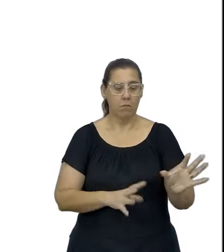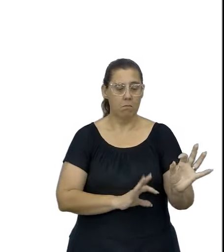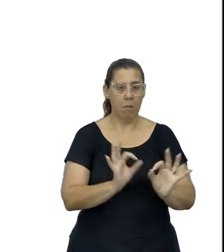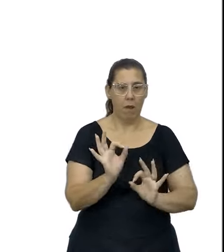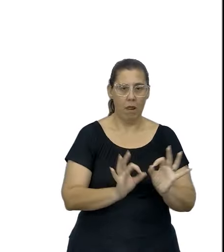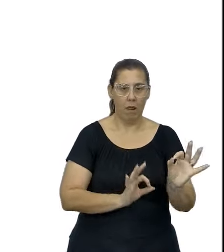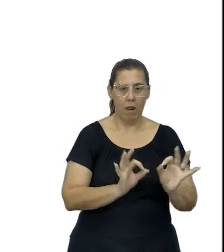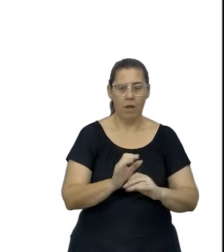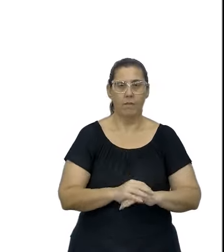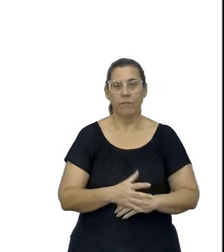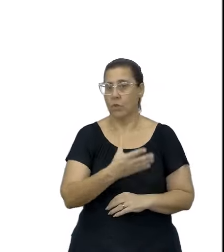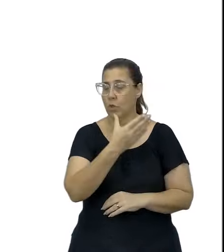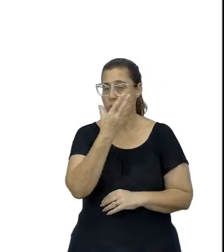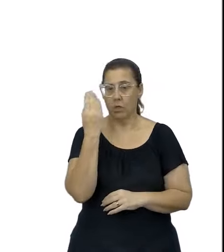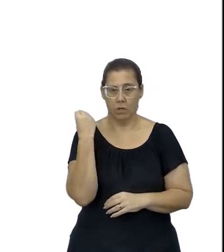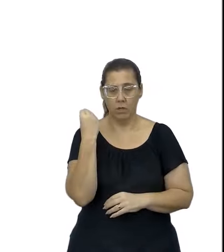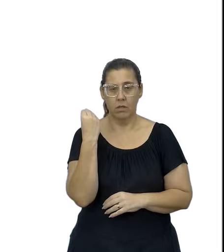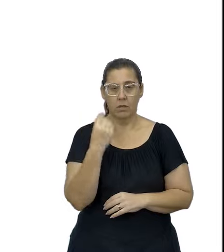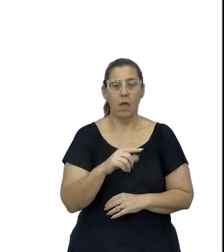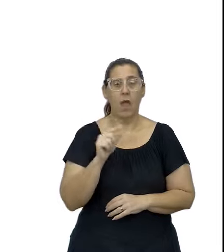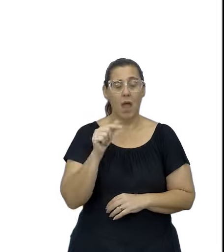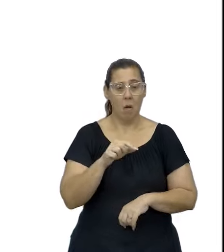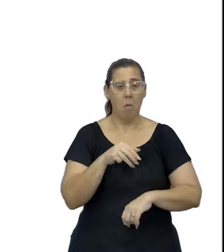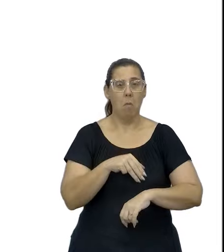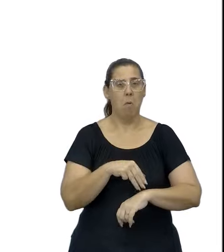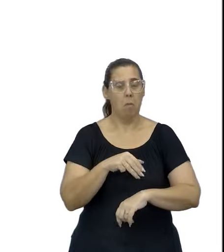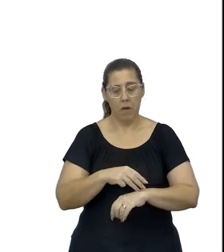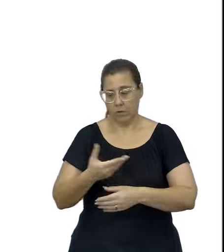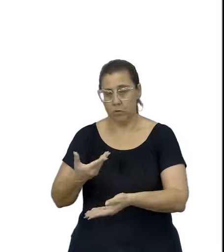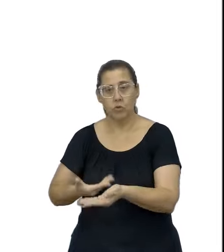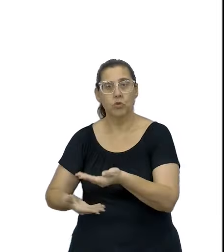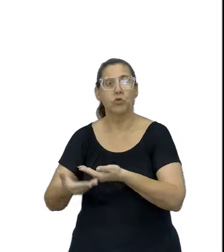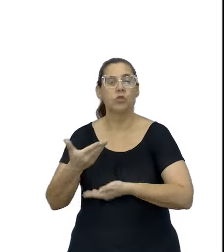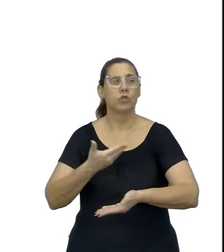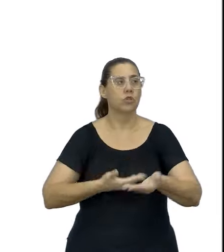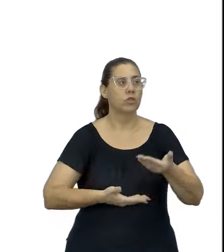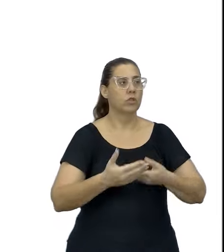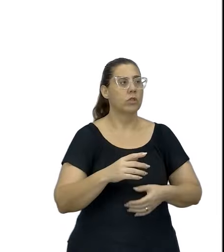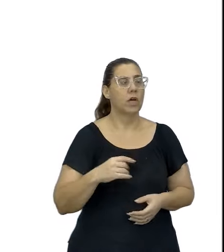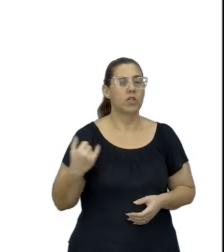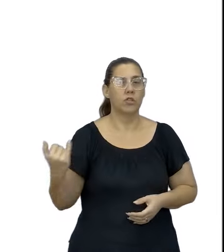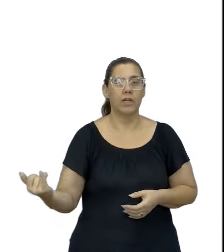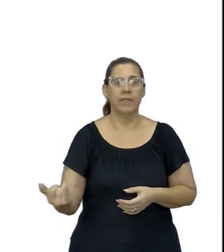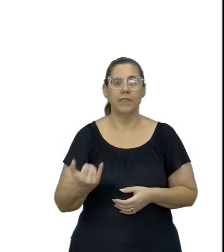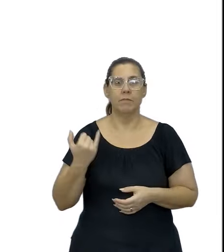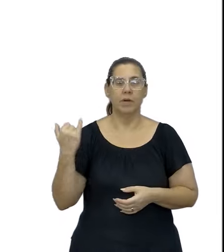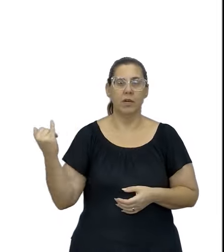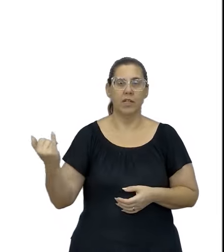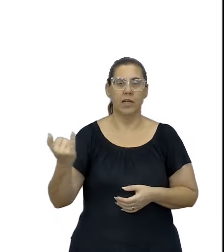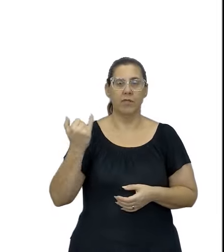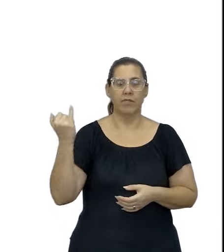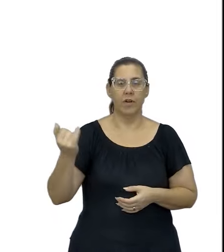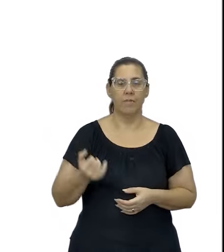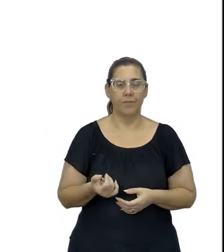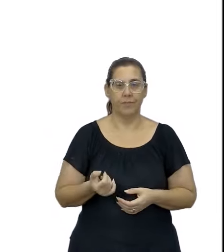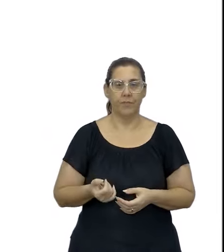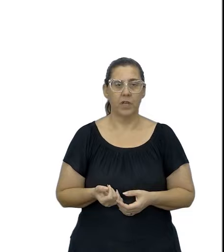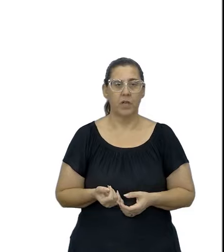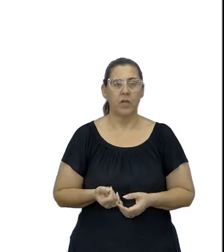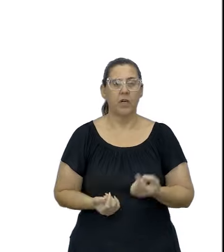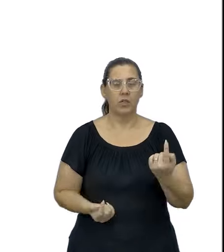produtivas, não esqueçam, esse é o momento de trocas que é muito importante, né? As duplas